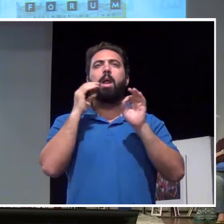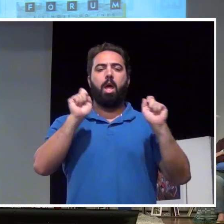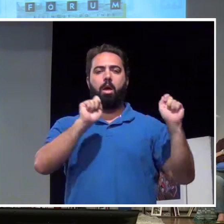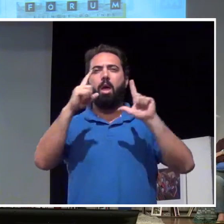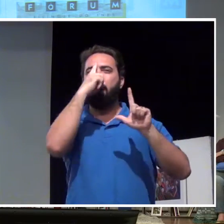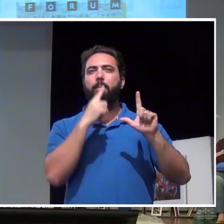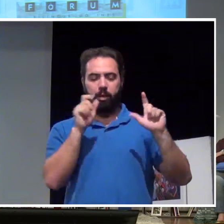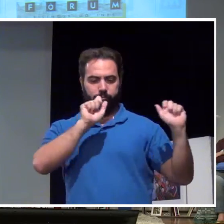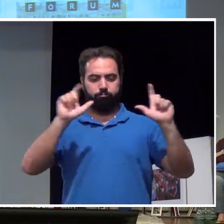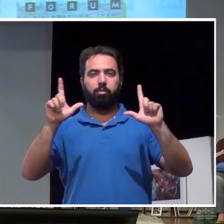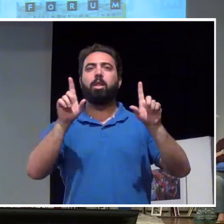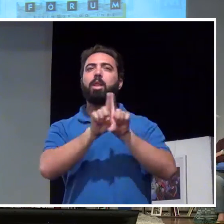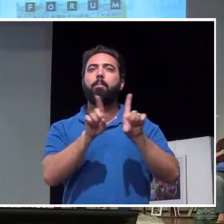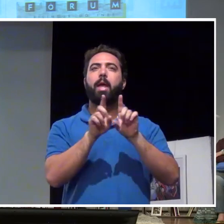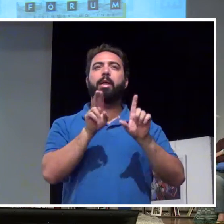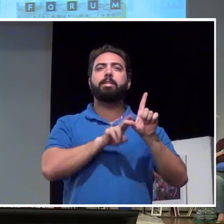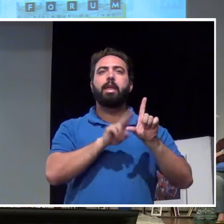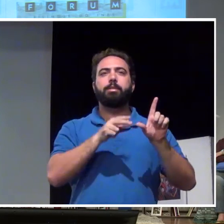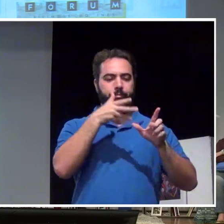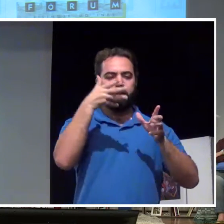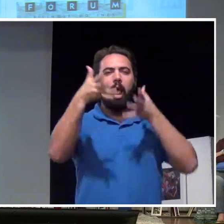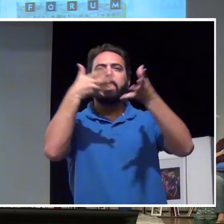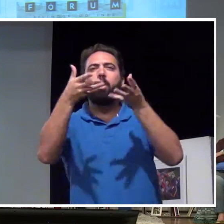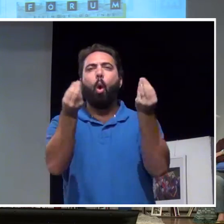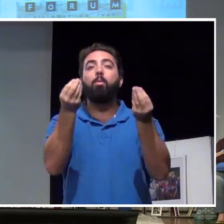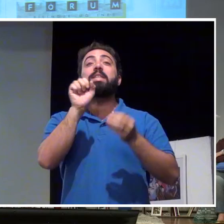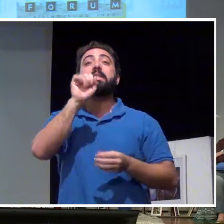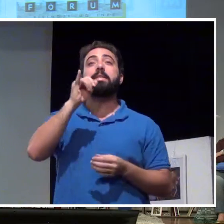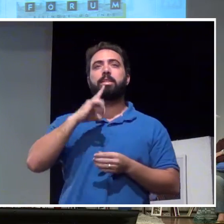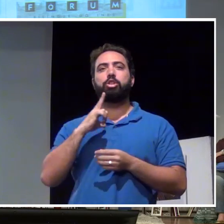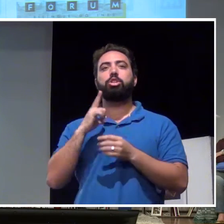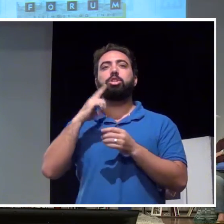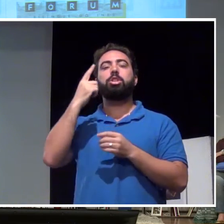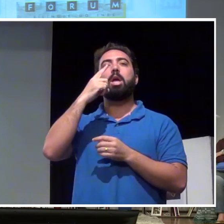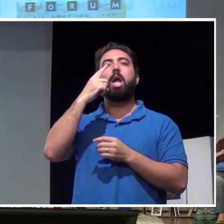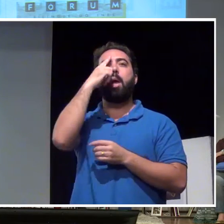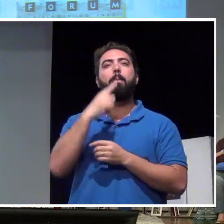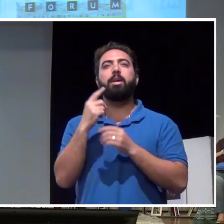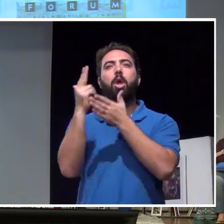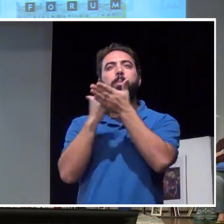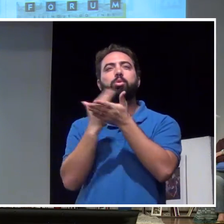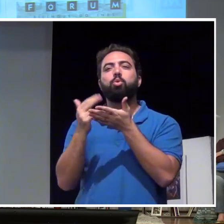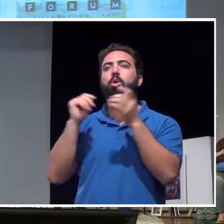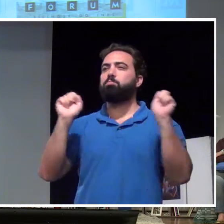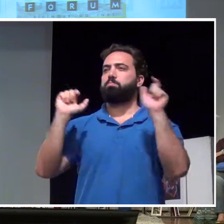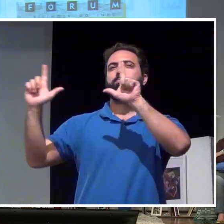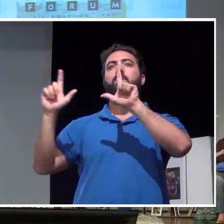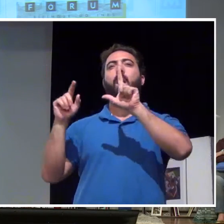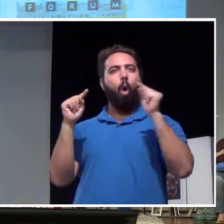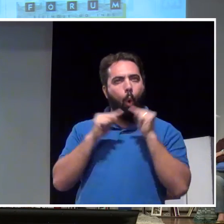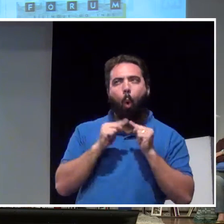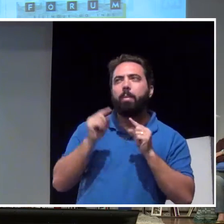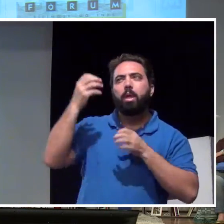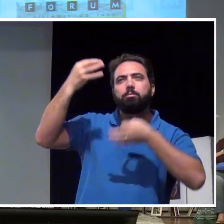imagem e texto em Libras. Se ele usou uma pintura, ele está dialogando, de fato, com a pintura que ele usou como exemplo? Então, a gente